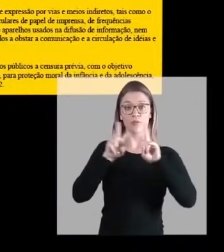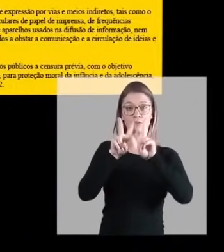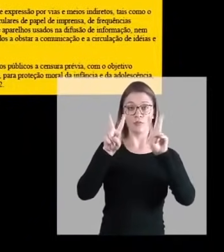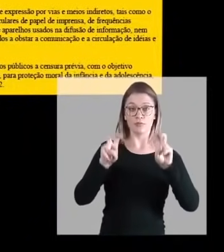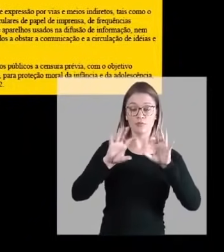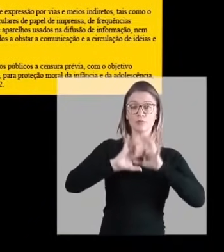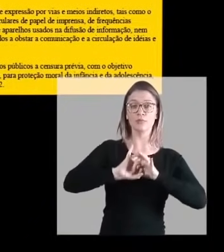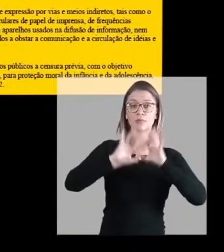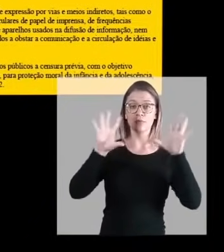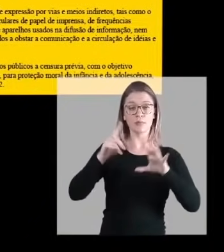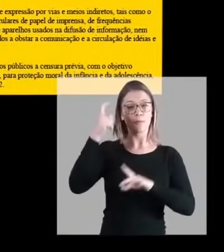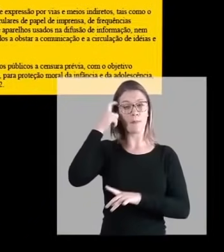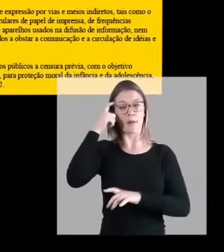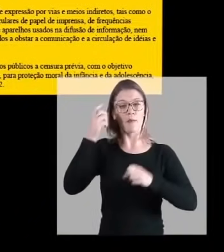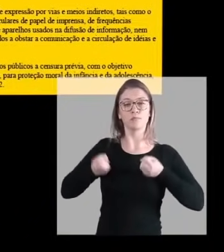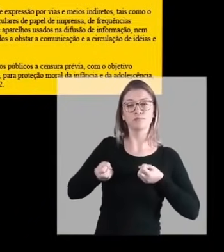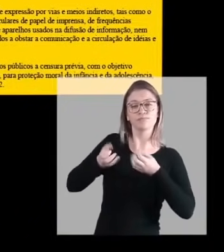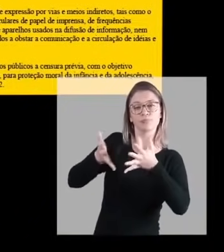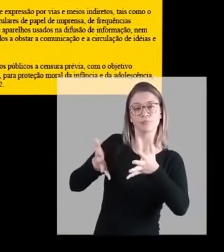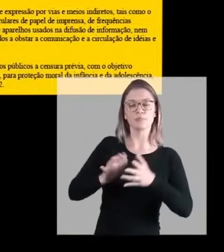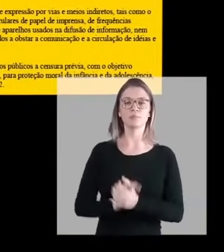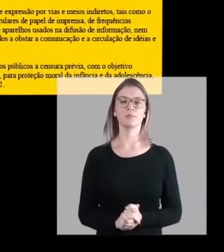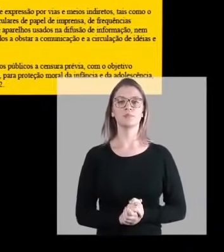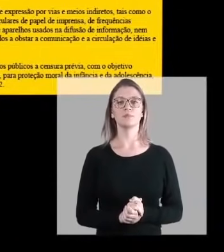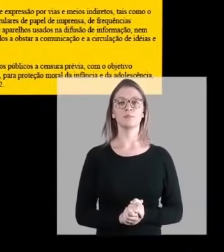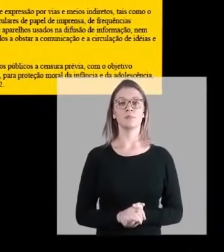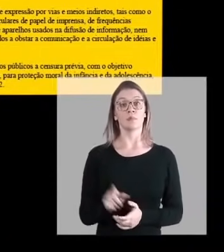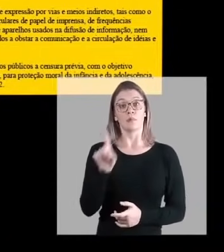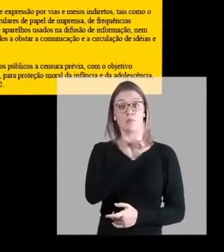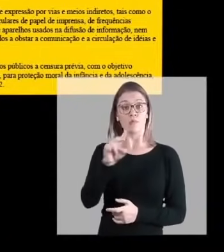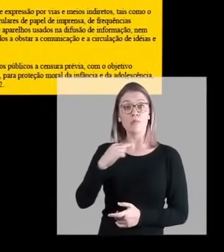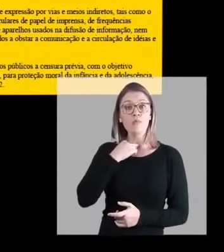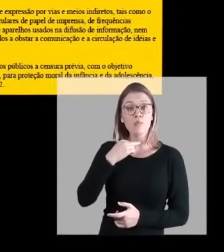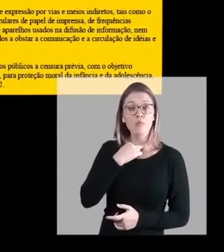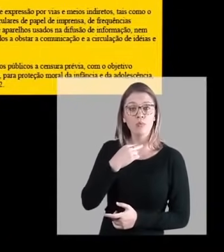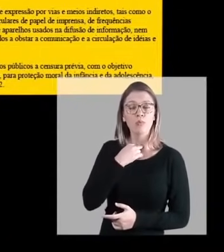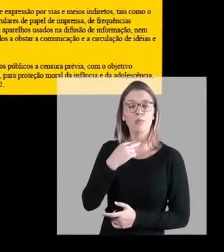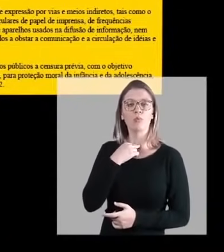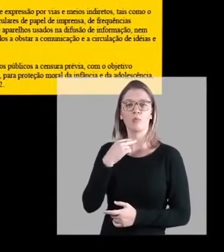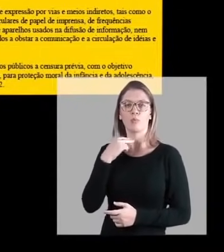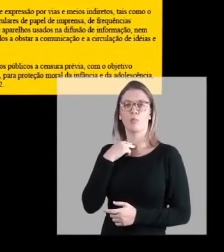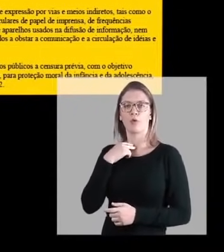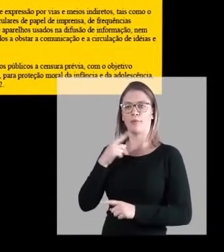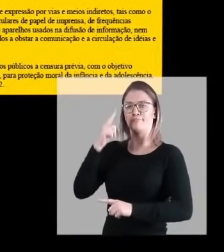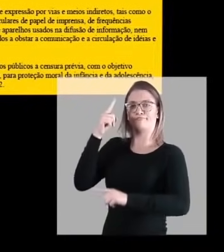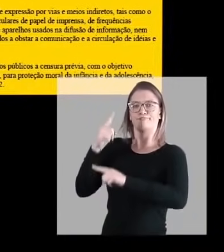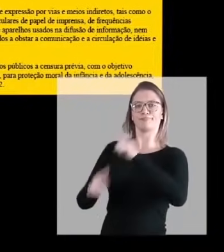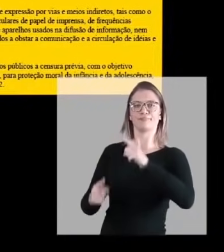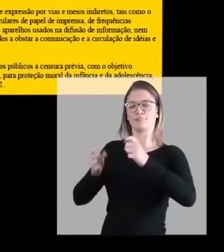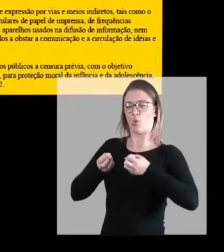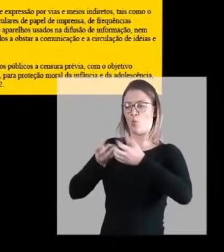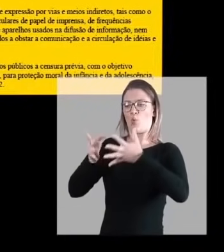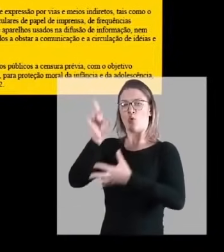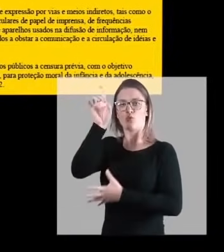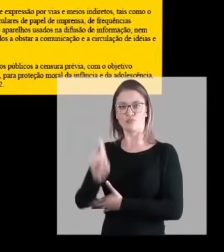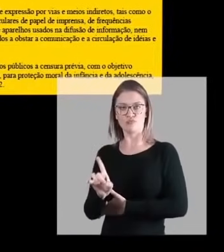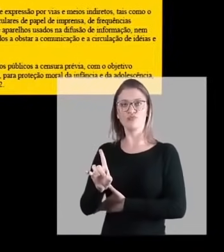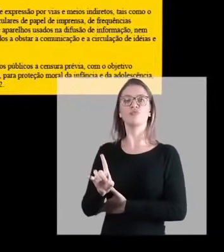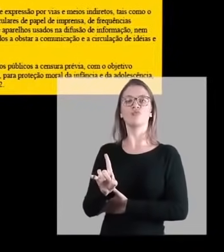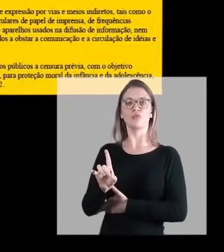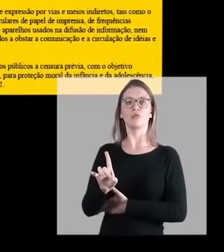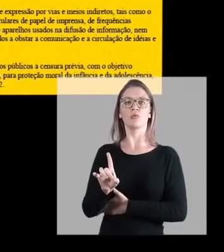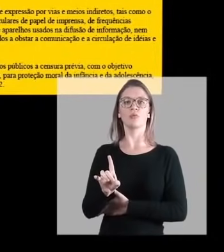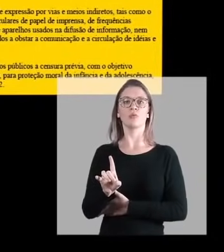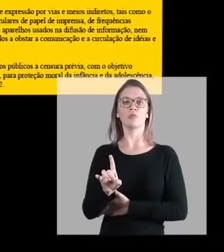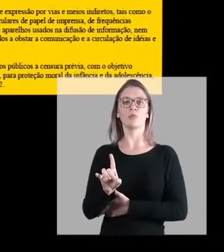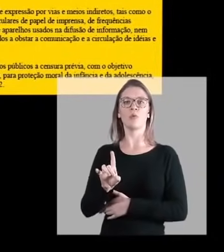de pensamento e de expressão, e nos diz que não se pode restringir o direito de expressão por vias e meios indiretos, tais